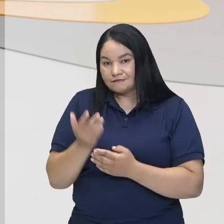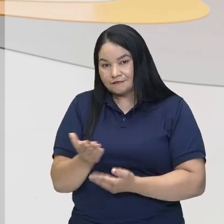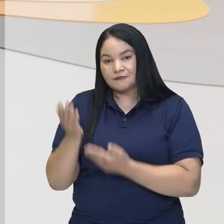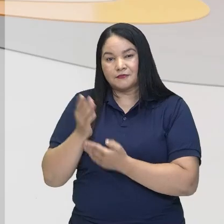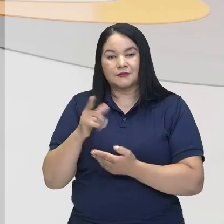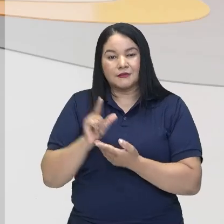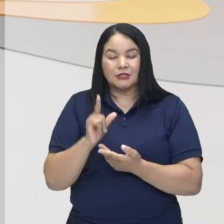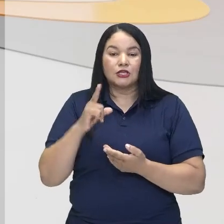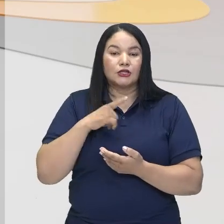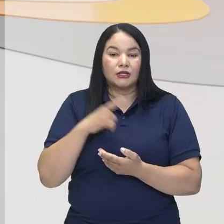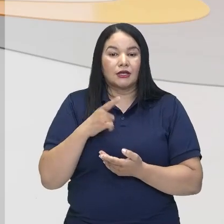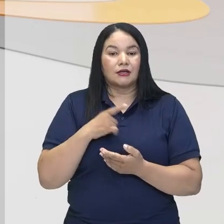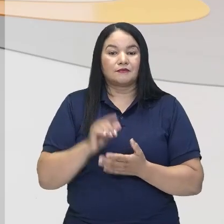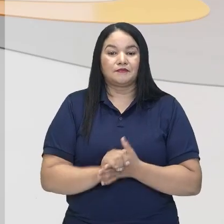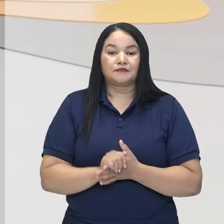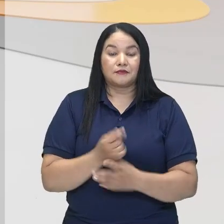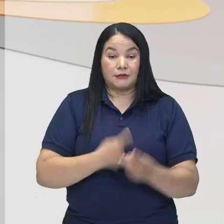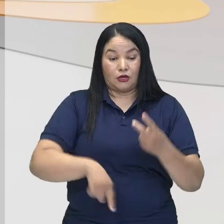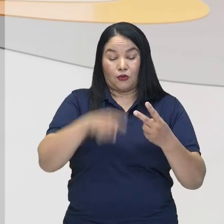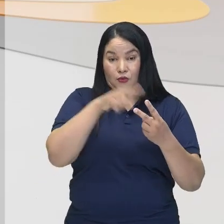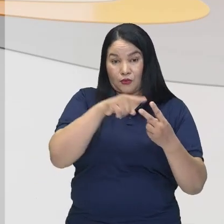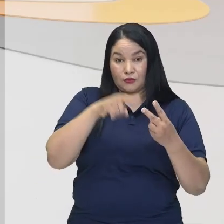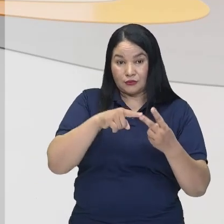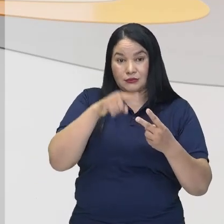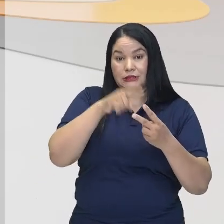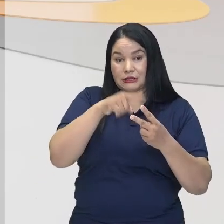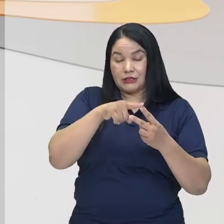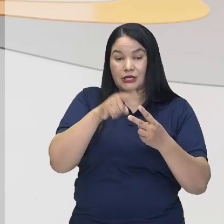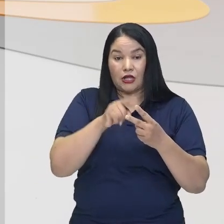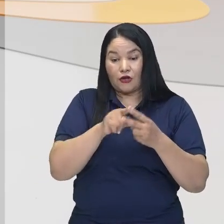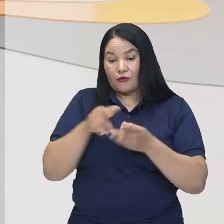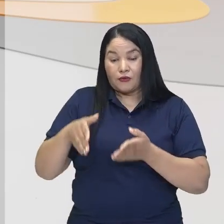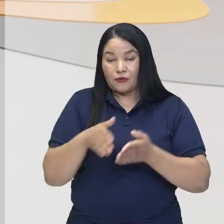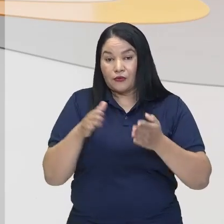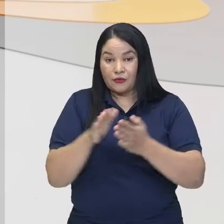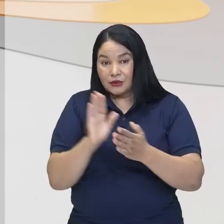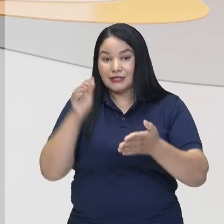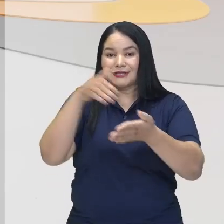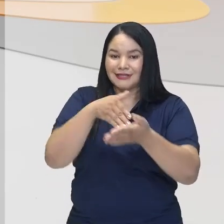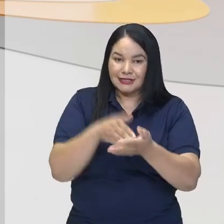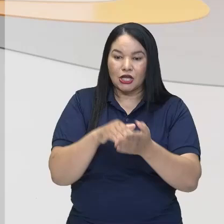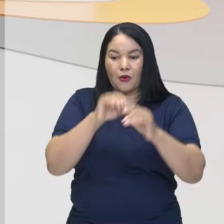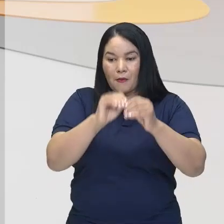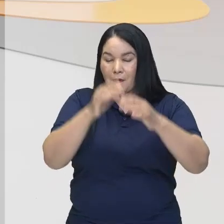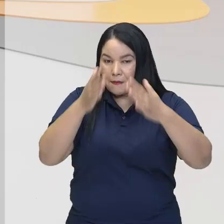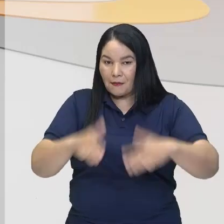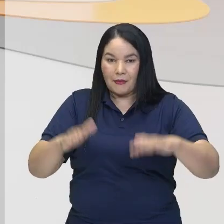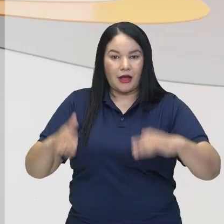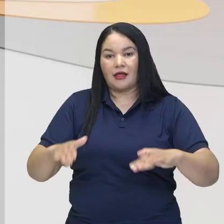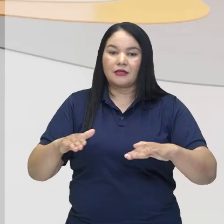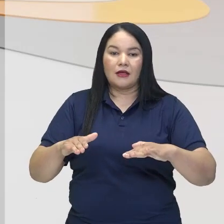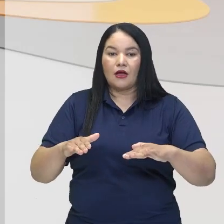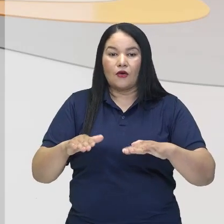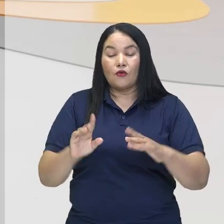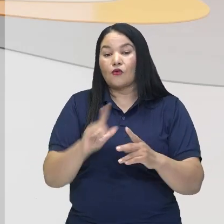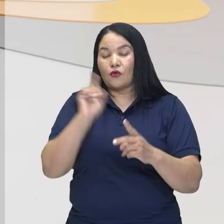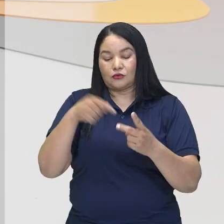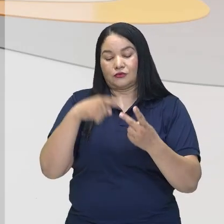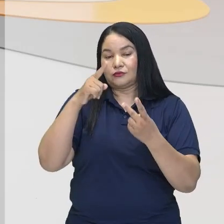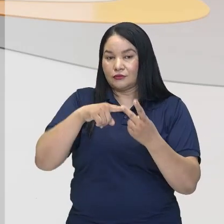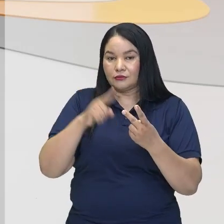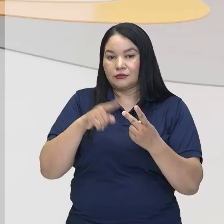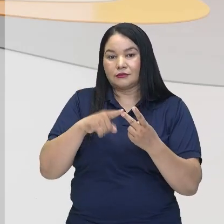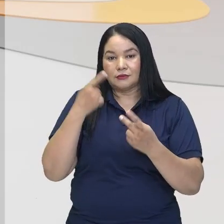a endorreica, quando ele não atinge o mar, né? A exorreica, tá bom? Então, aqui a gente tem um